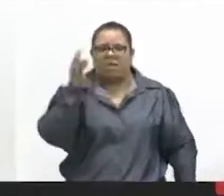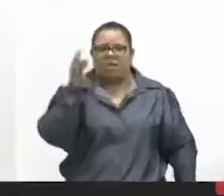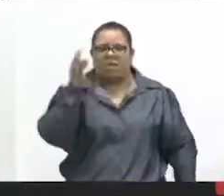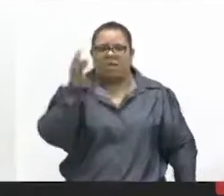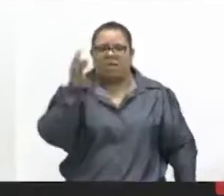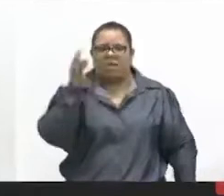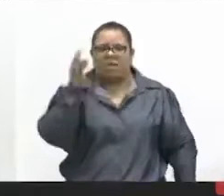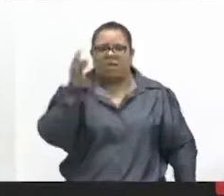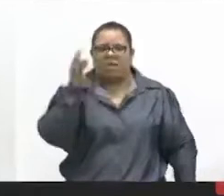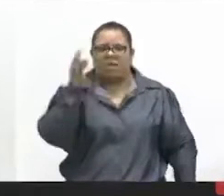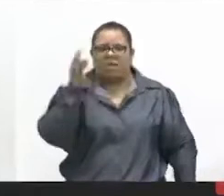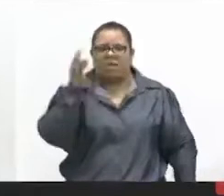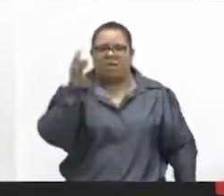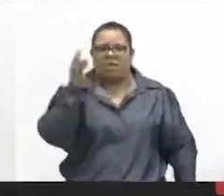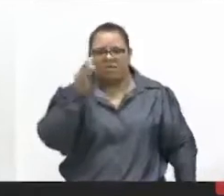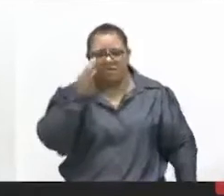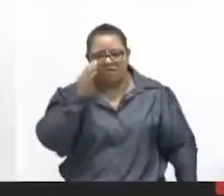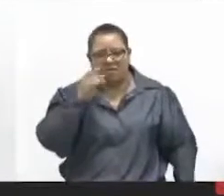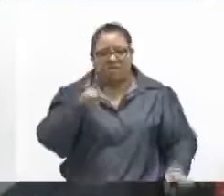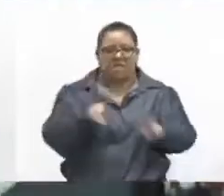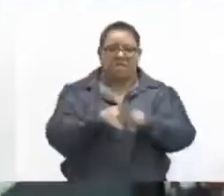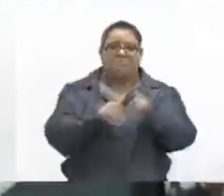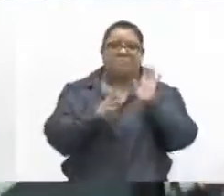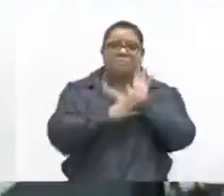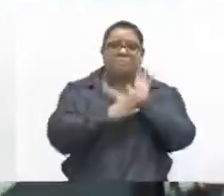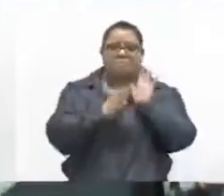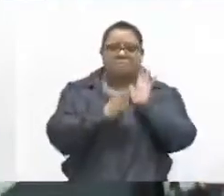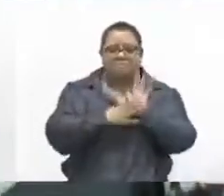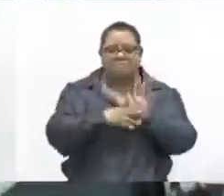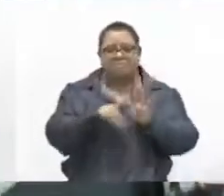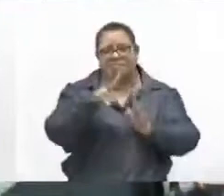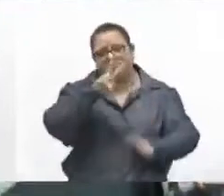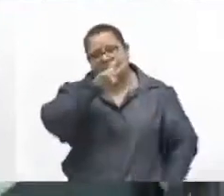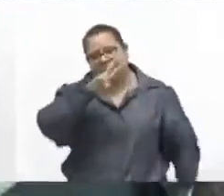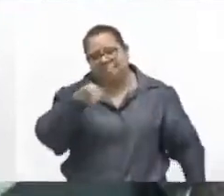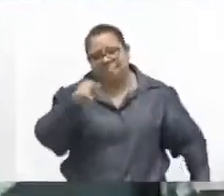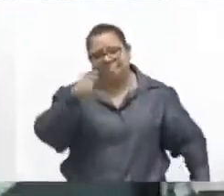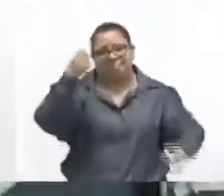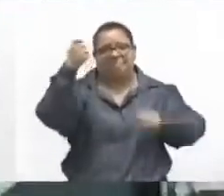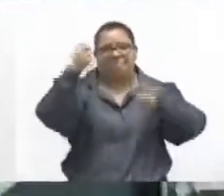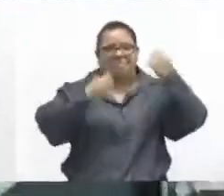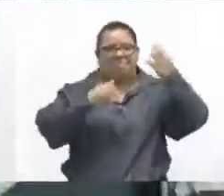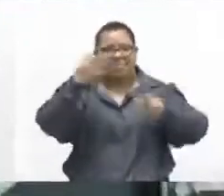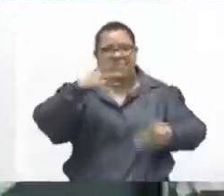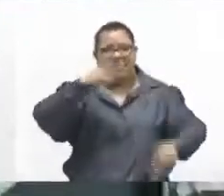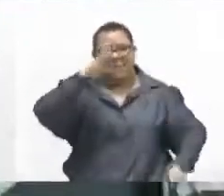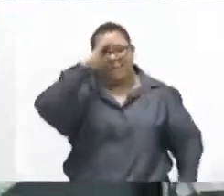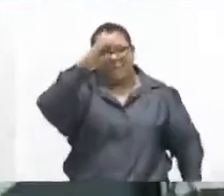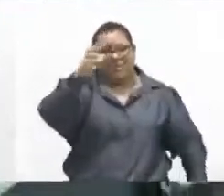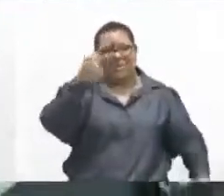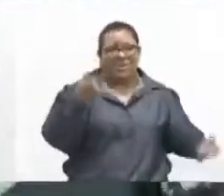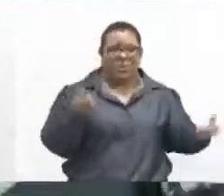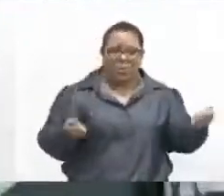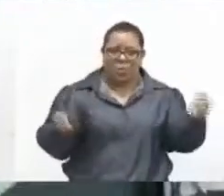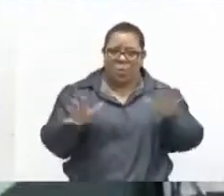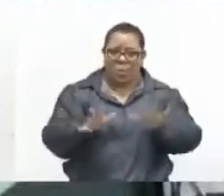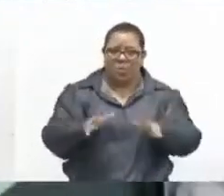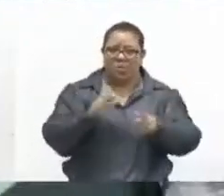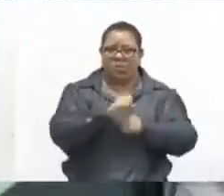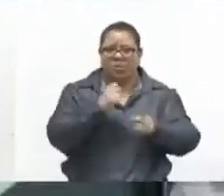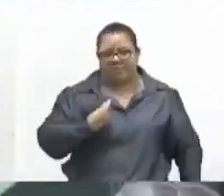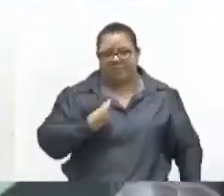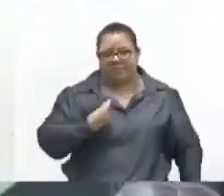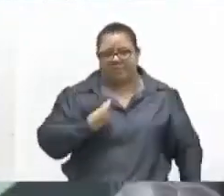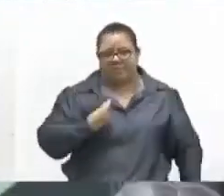IF ou as UFs, e aí a proposta ela vai também enfatizar alguns eixos prioritários, como a inclusão social, melhoria de desempenho